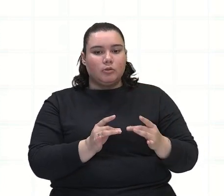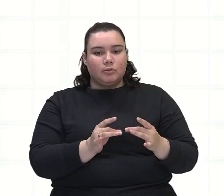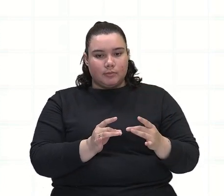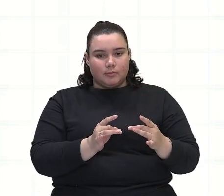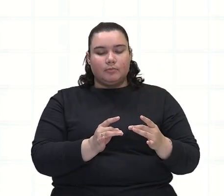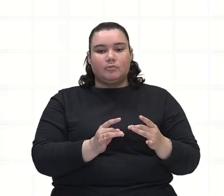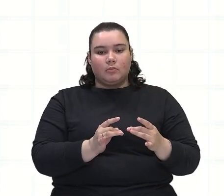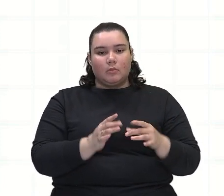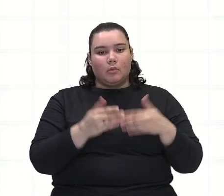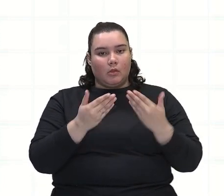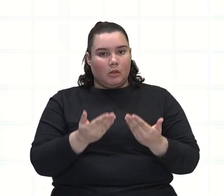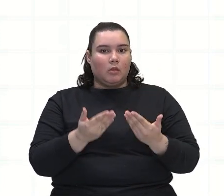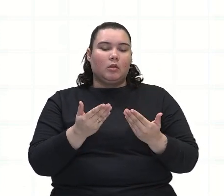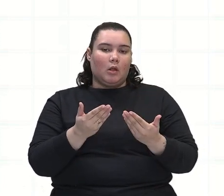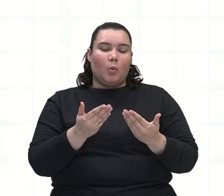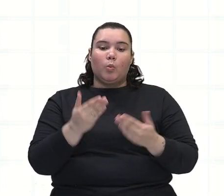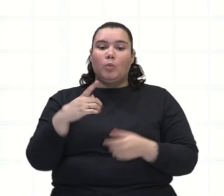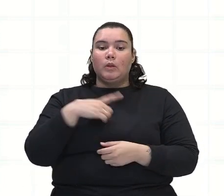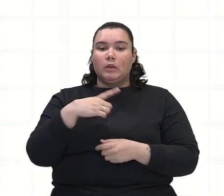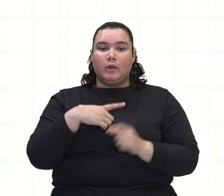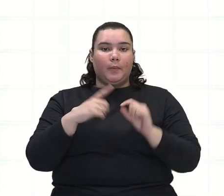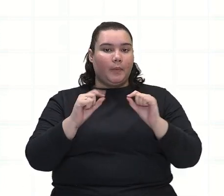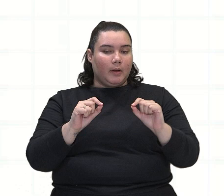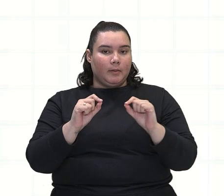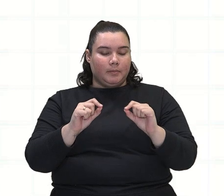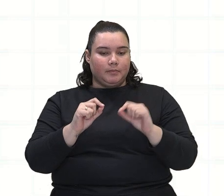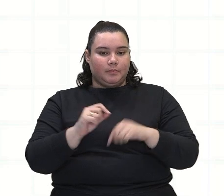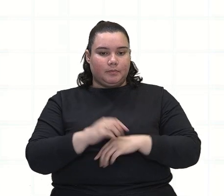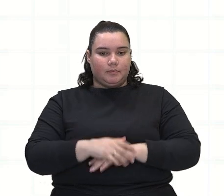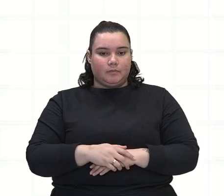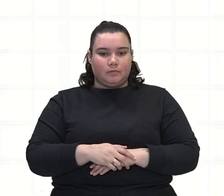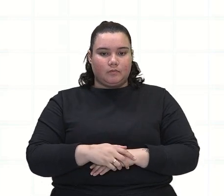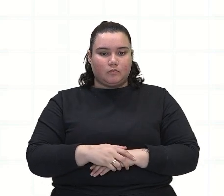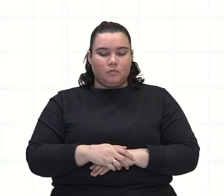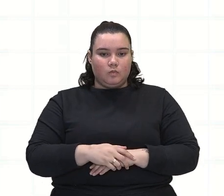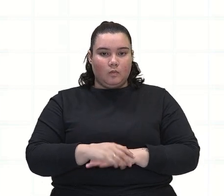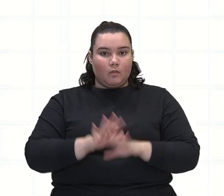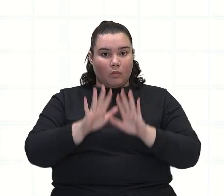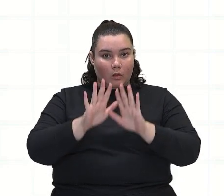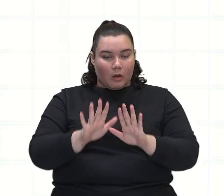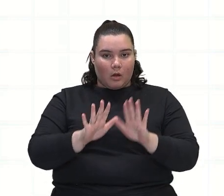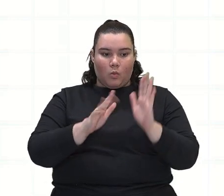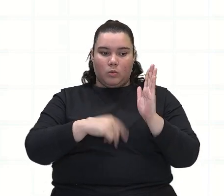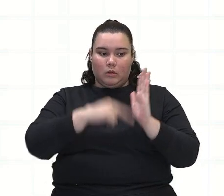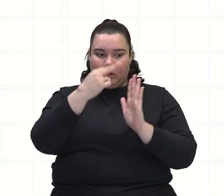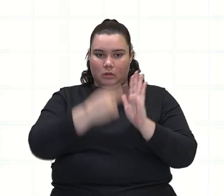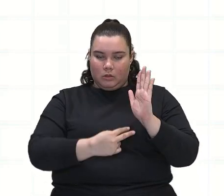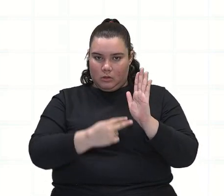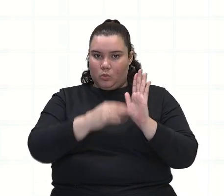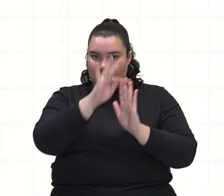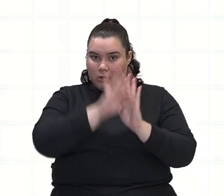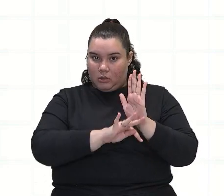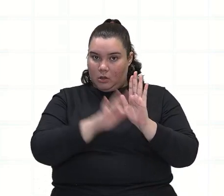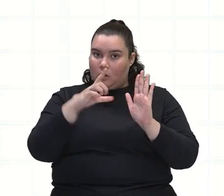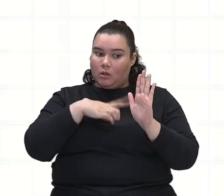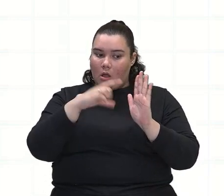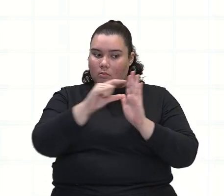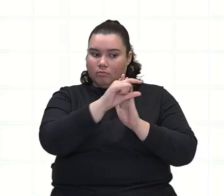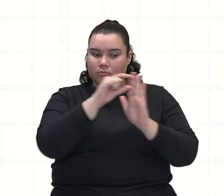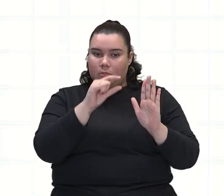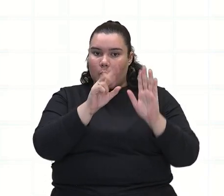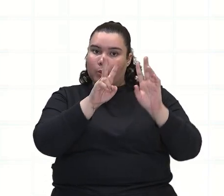tema ou assunto. Então, a primeira questão que você vai ver é que eu tenho um tema, eu tenho um assunto e